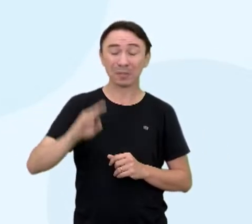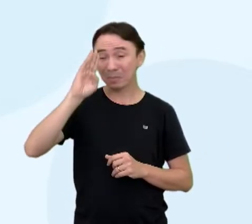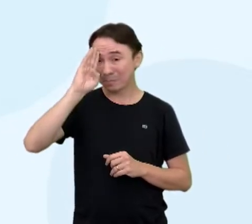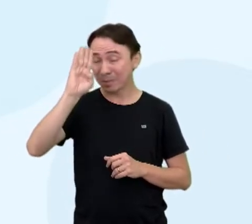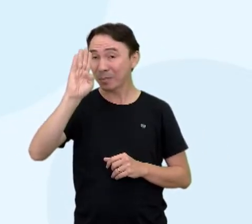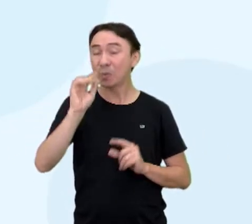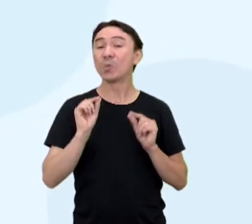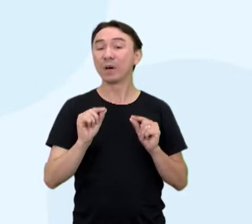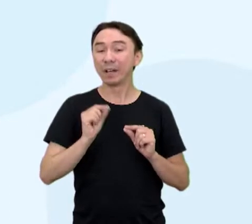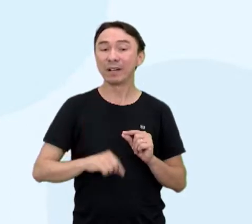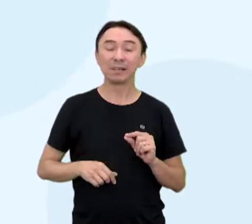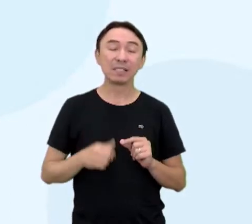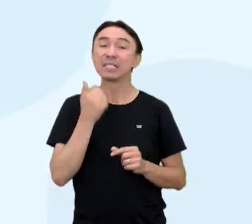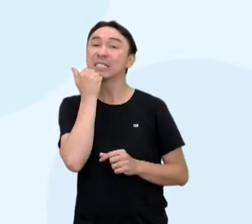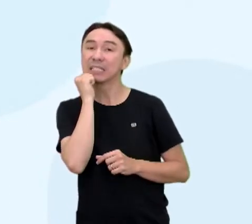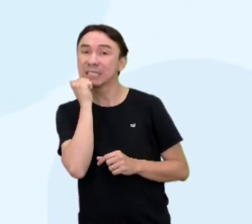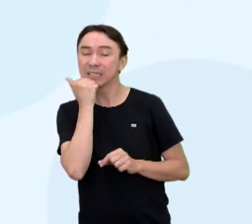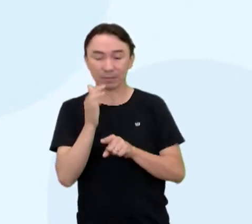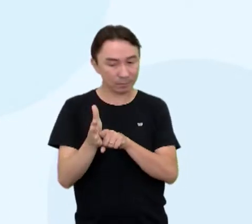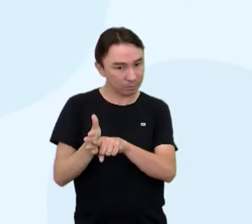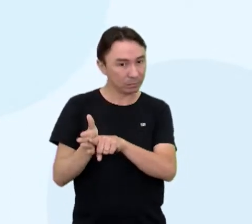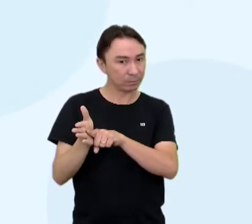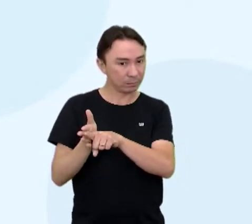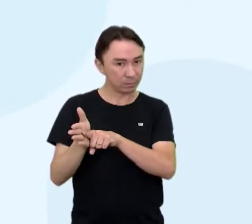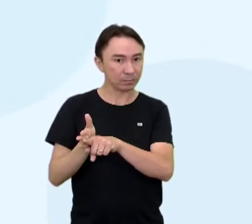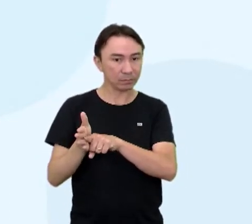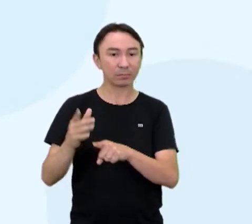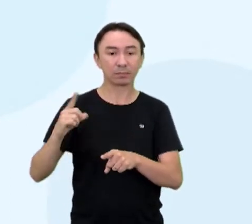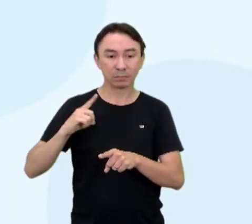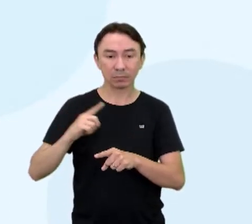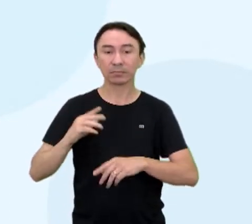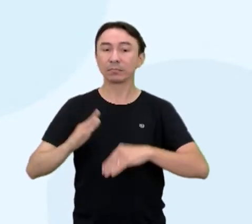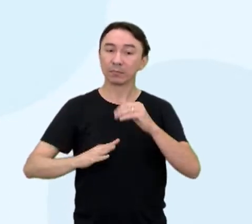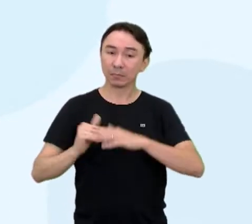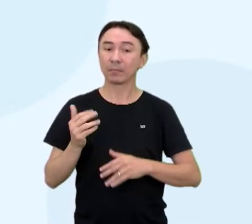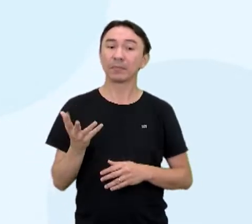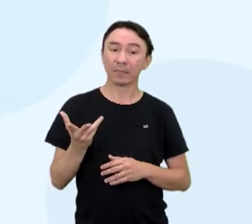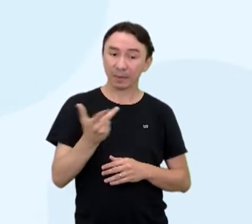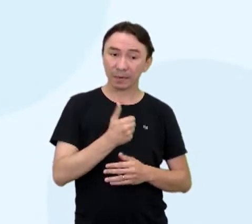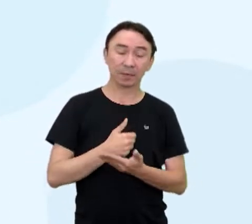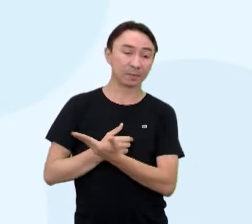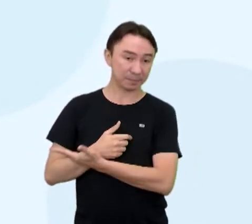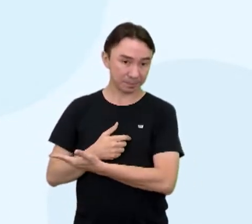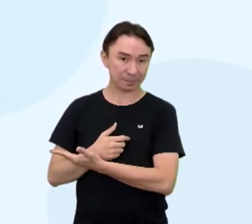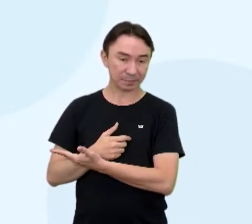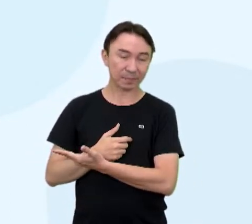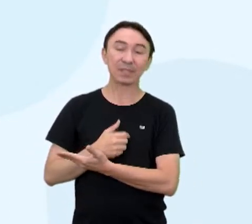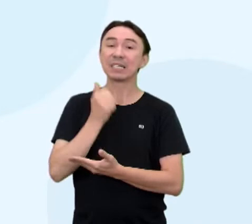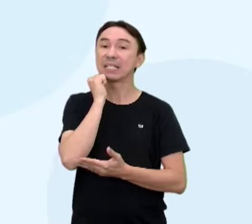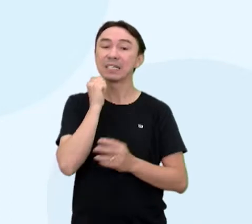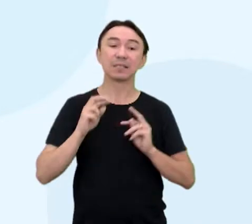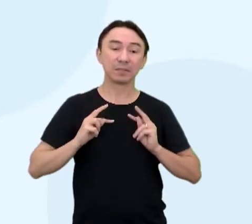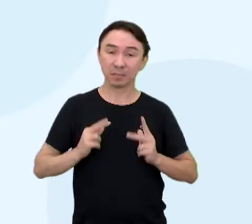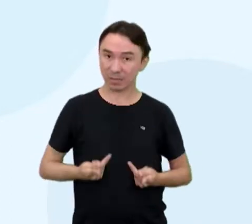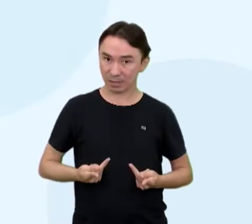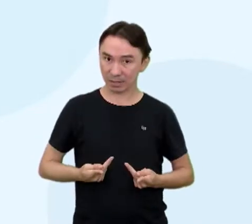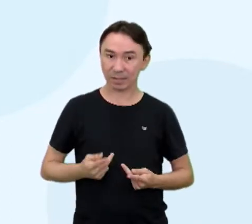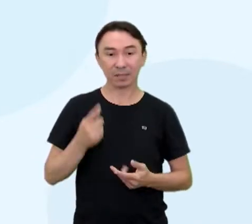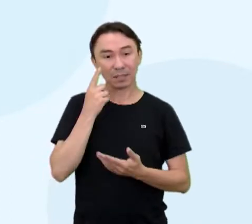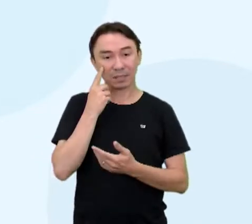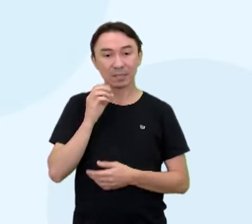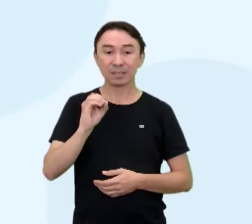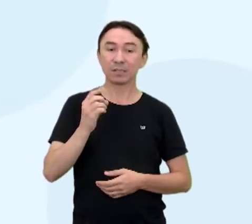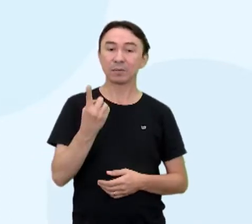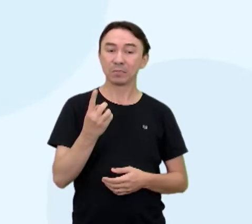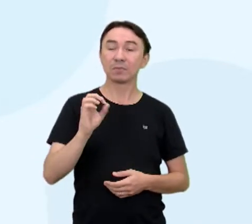científica. E aí nós temos lá as habilidades aí de ciências humanas sociais aplicadas 01,